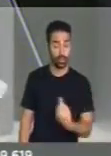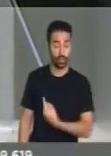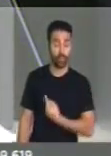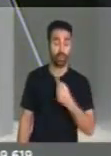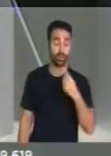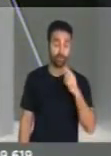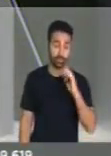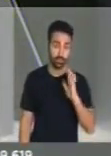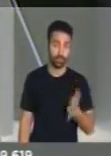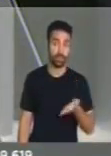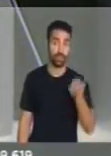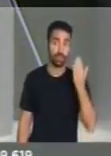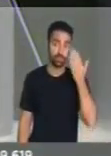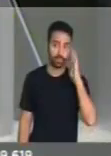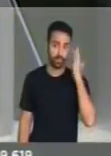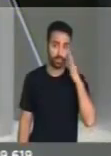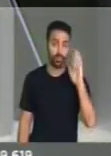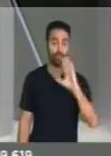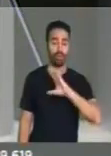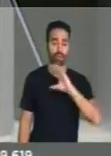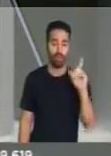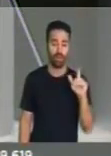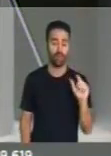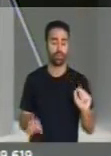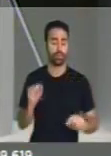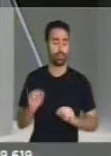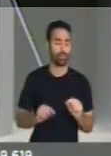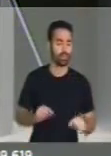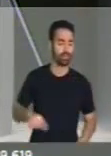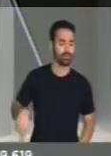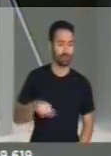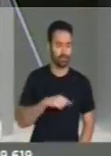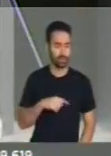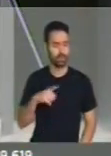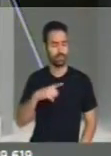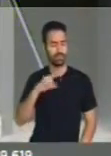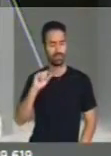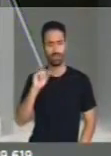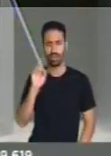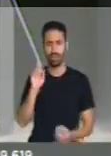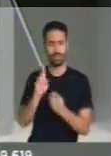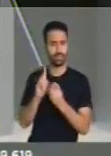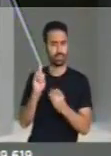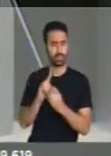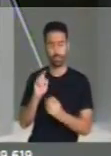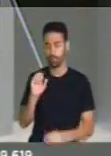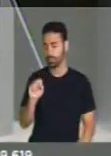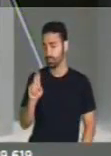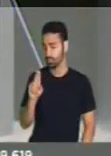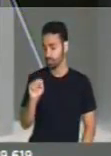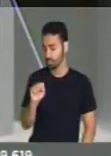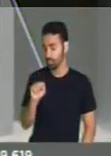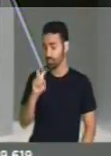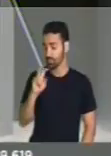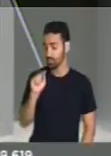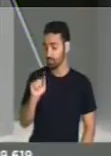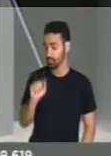para concluir, senhor presidente, que nós temos um atendimento do SUS em